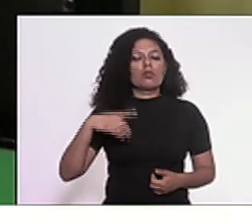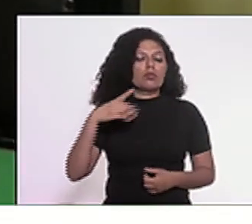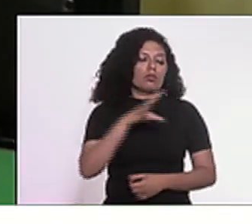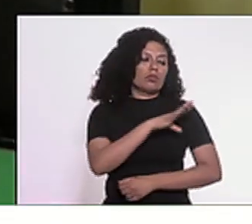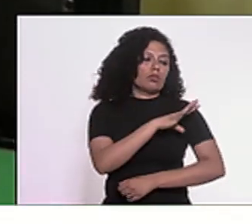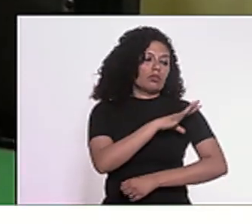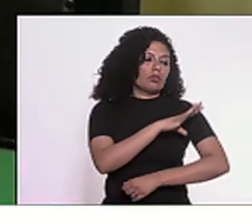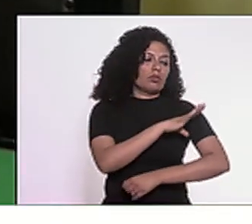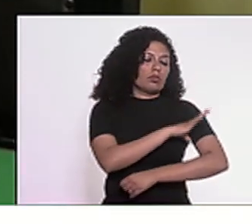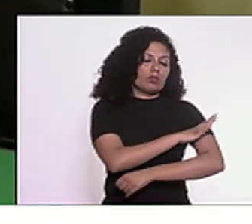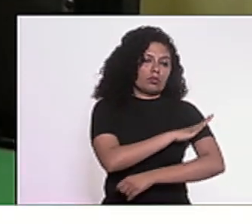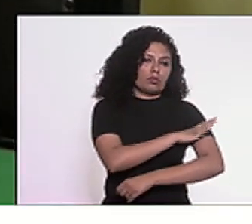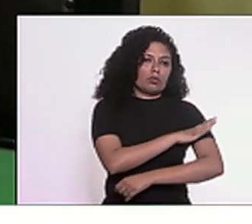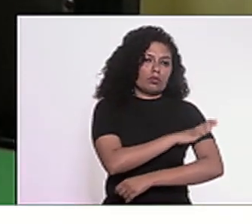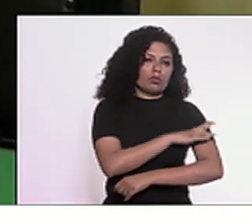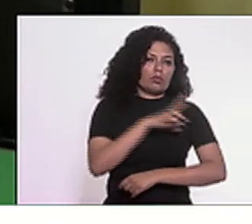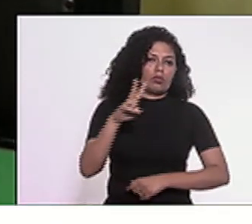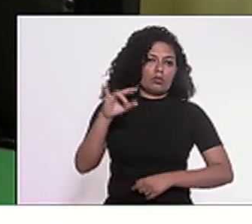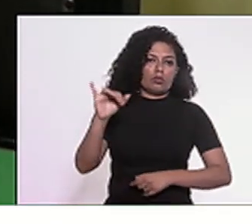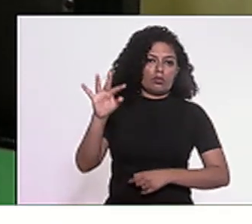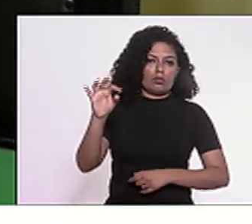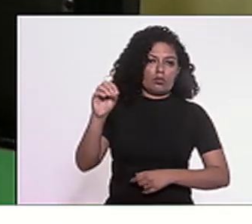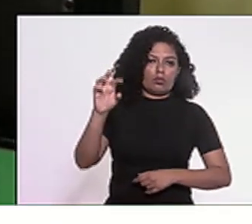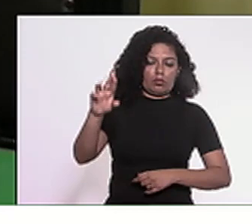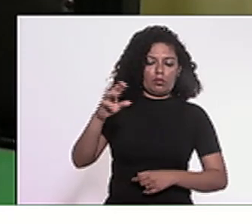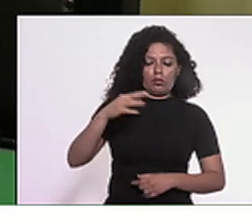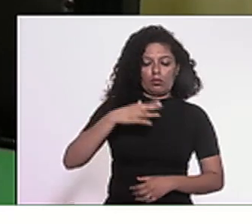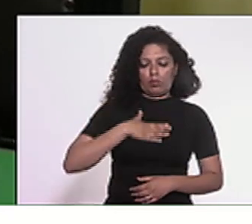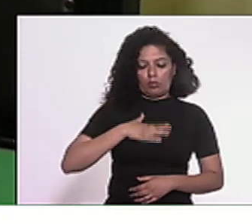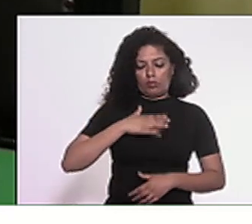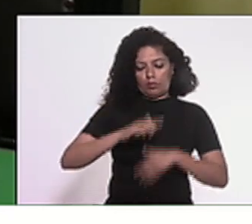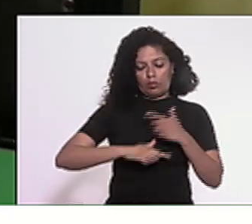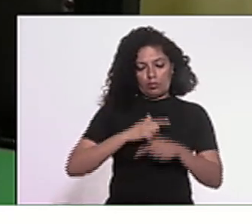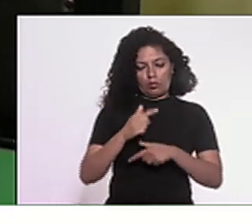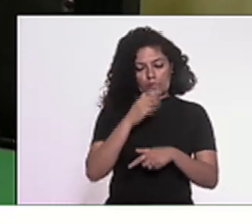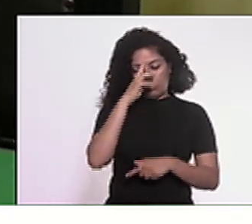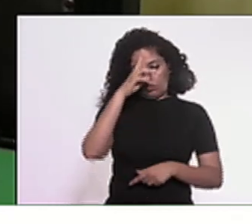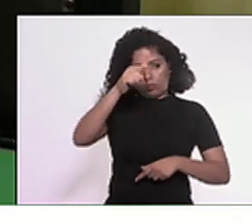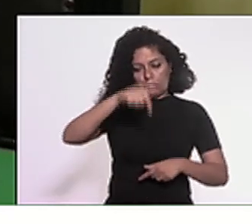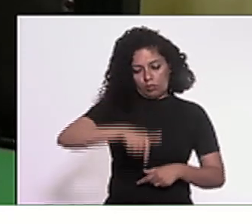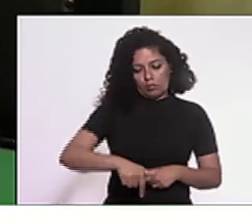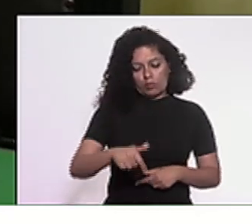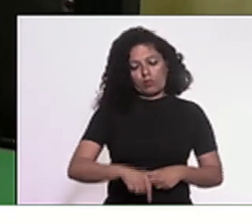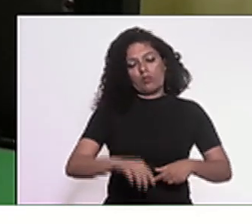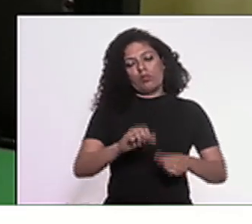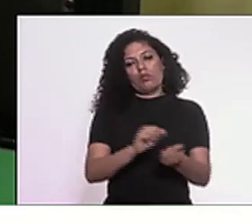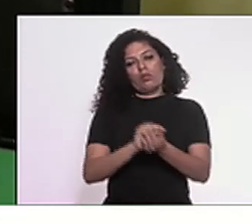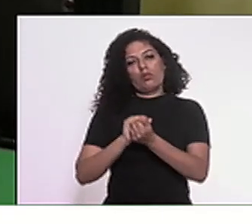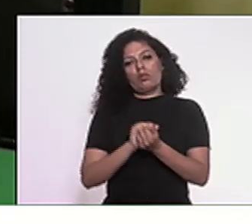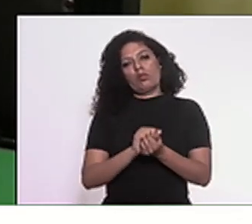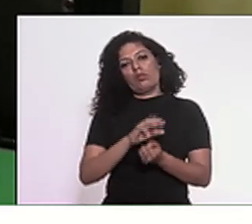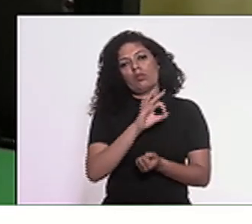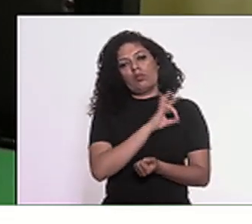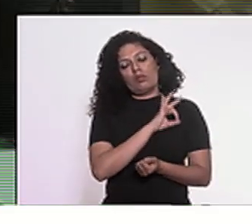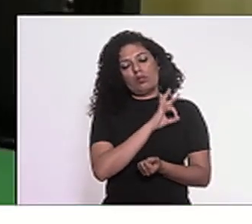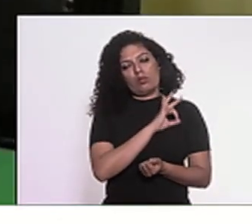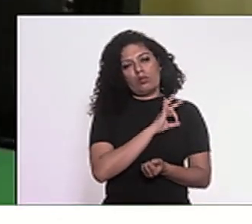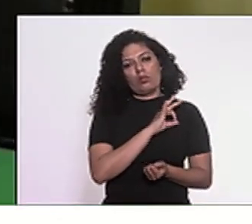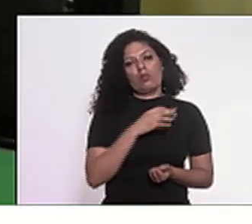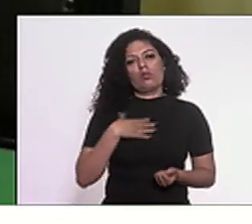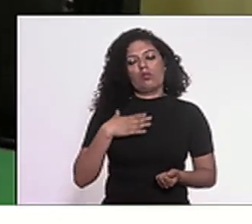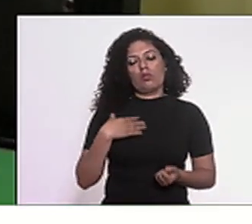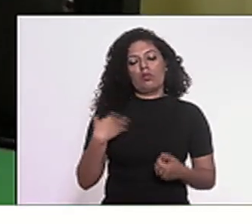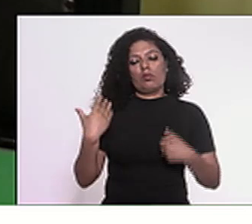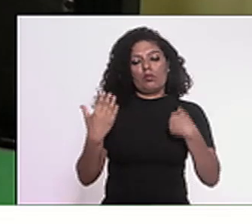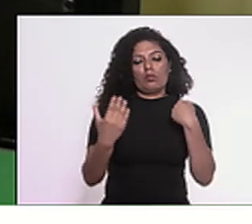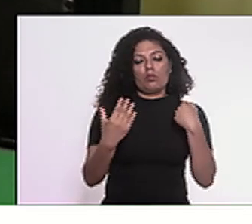Eu tenho um trabalho grande com a Polícia Militar aqui, né? Já estou no meu segundo mandato dentro da Comissão de Segurança